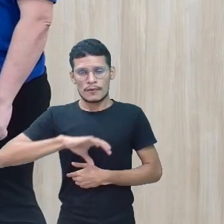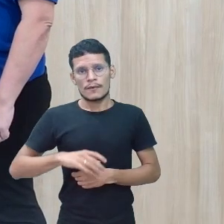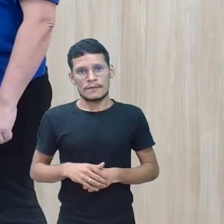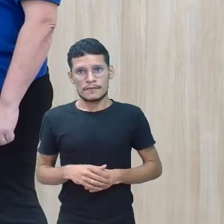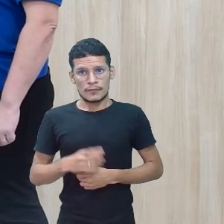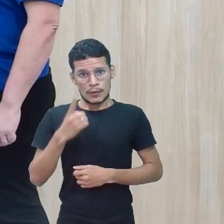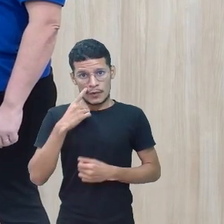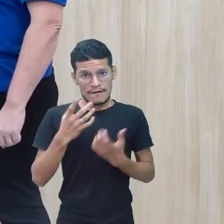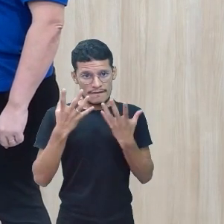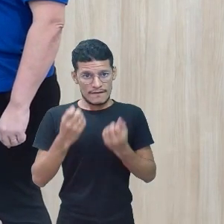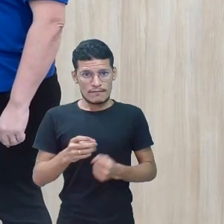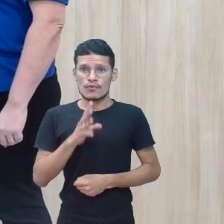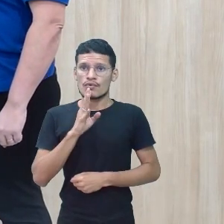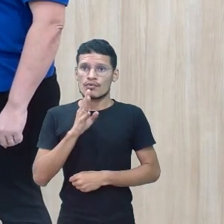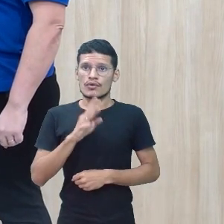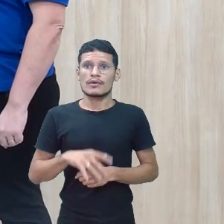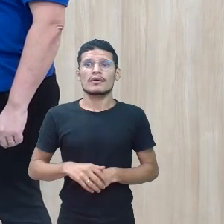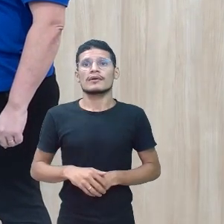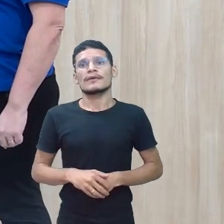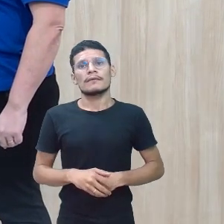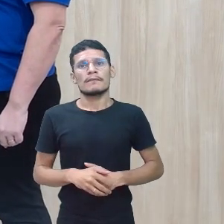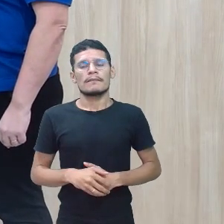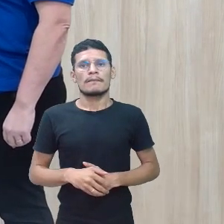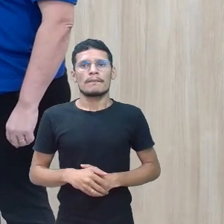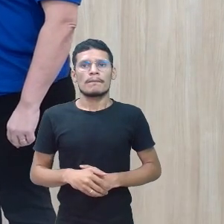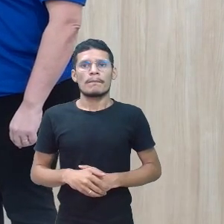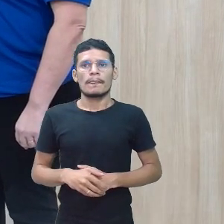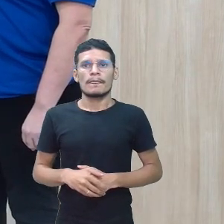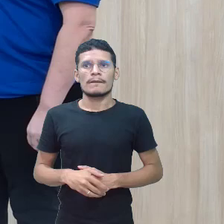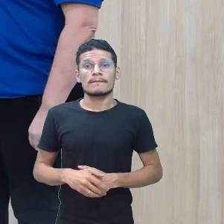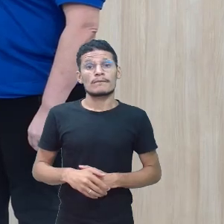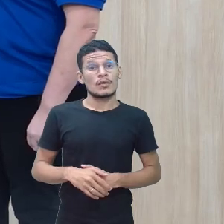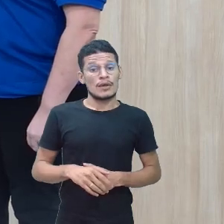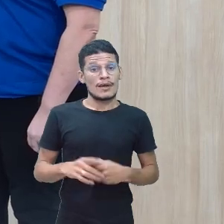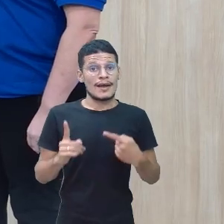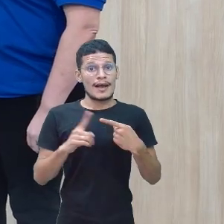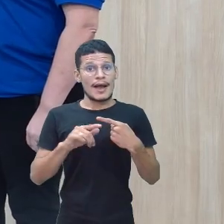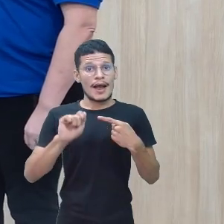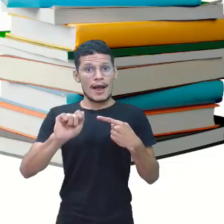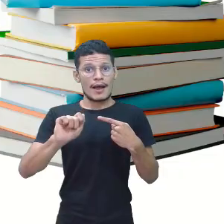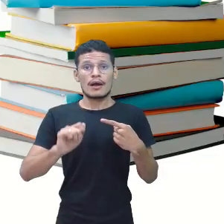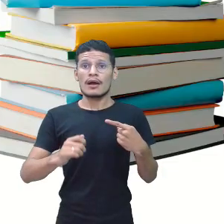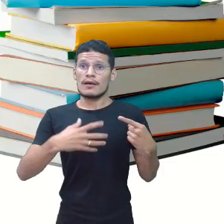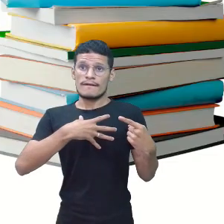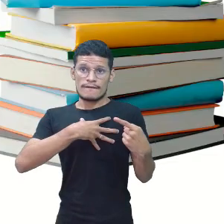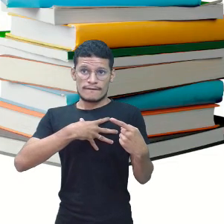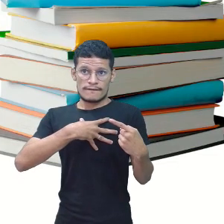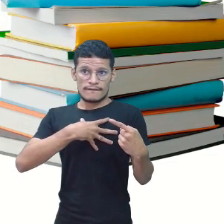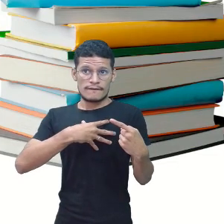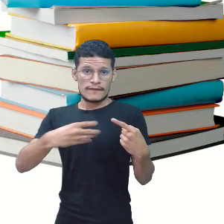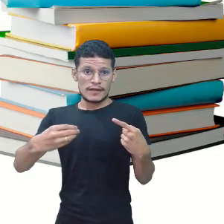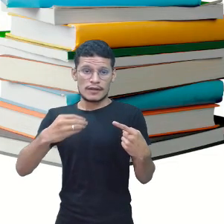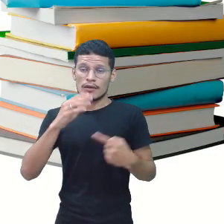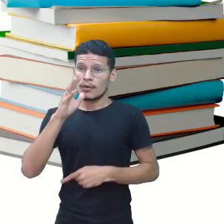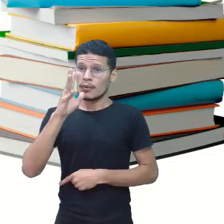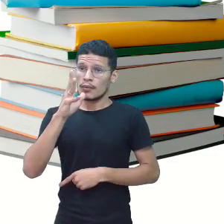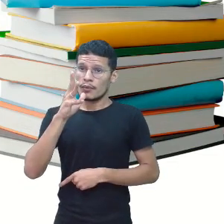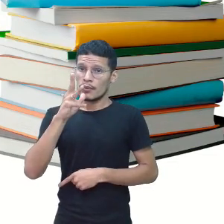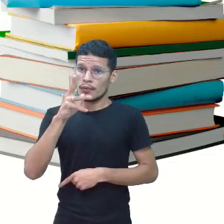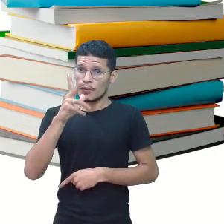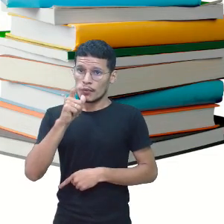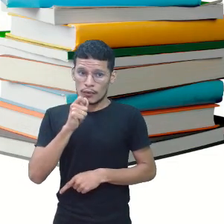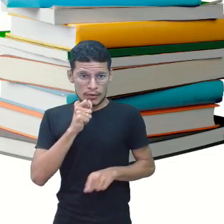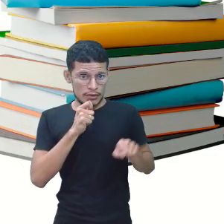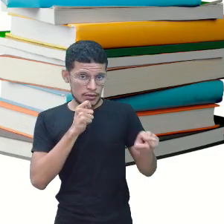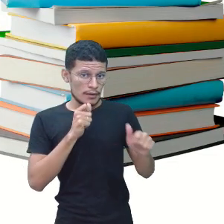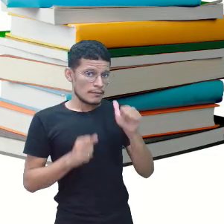Vamos conhecendo, não é? Vamos ver os exemplos? Então, na letra A nós temos: o filho está